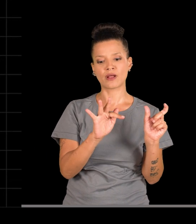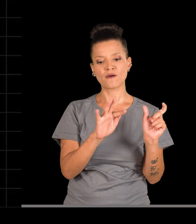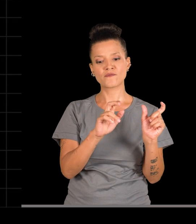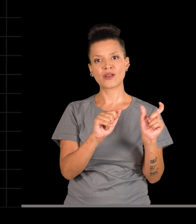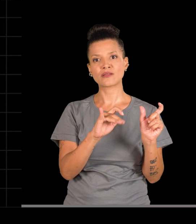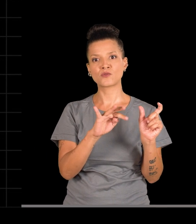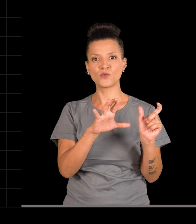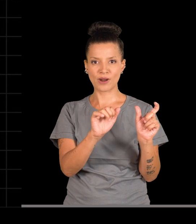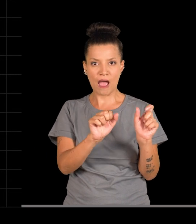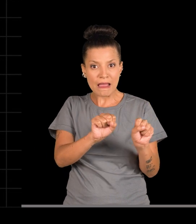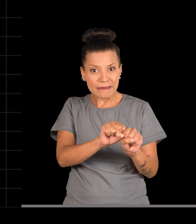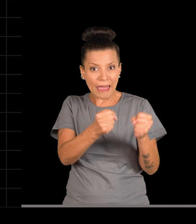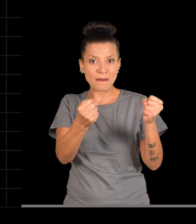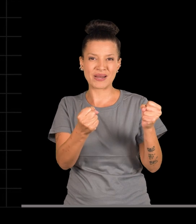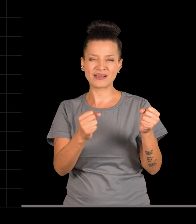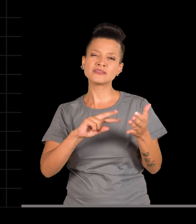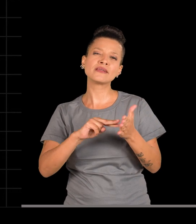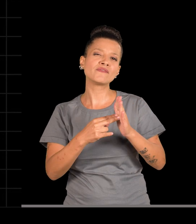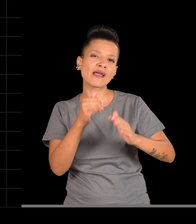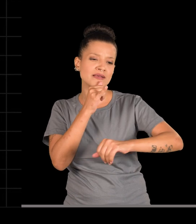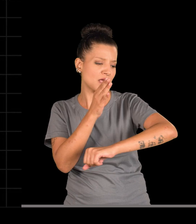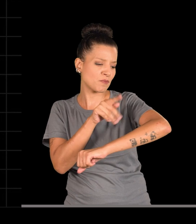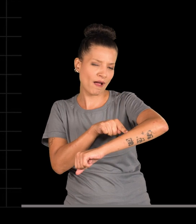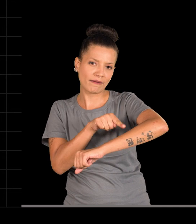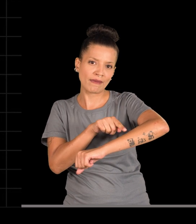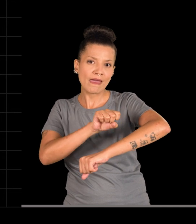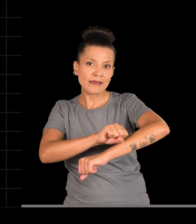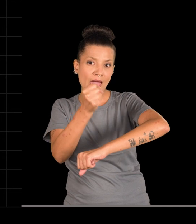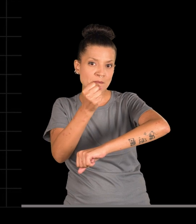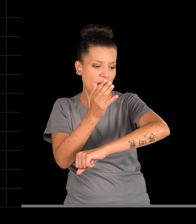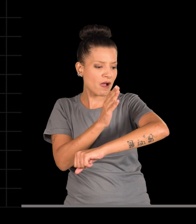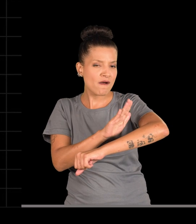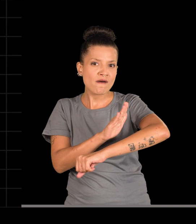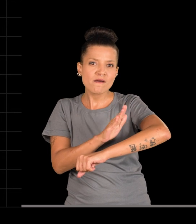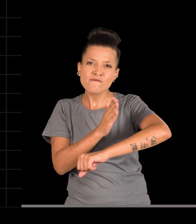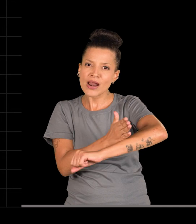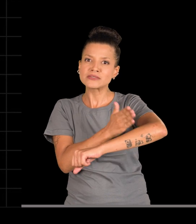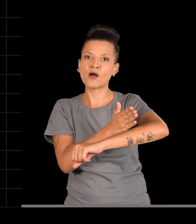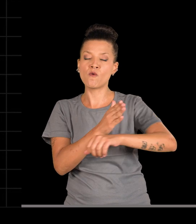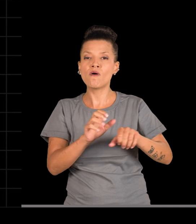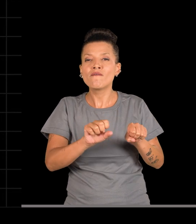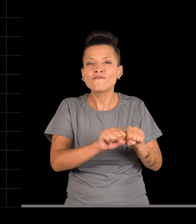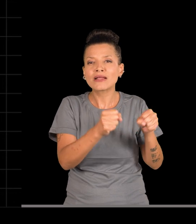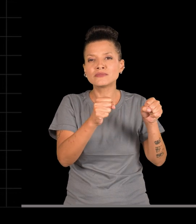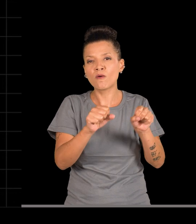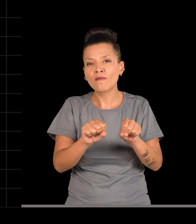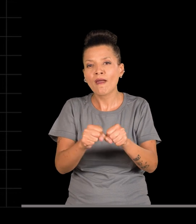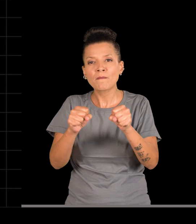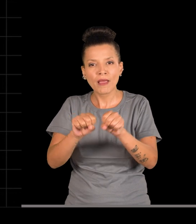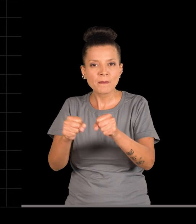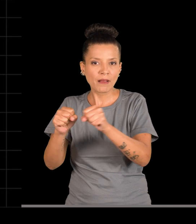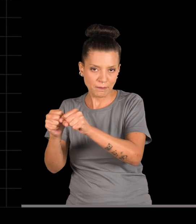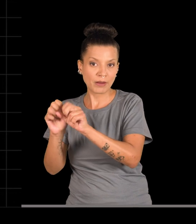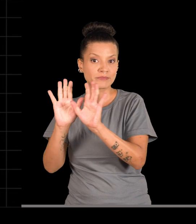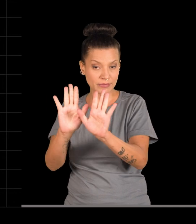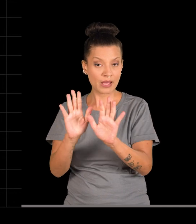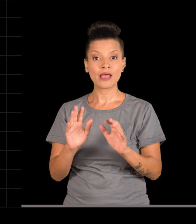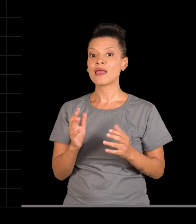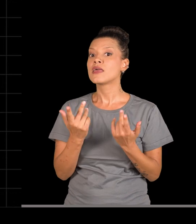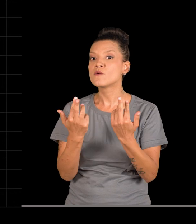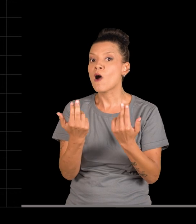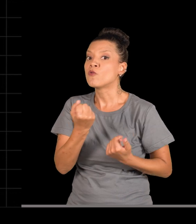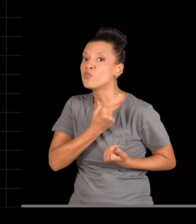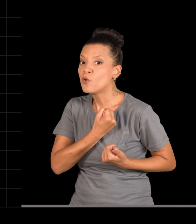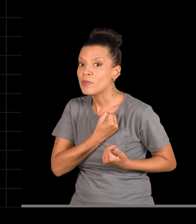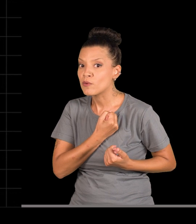fratura. Certo? Uma quebra. Quando quebra alguma coisa, você fraciona. Então, fração vem exatamente daí, tá? De número quebrado. E